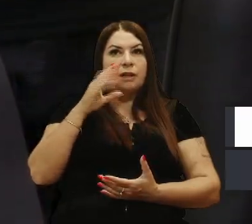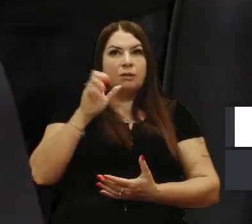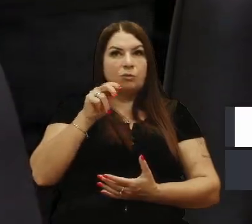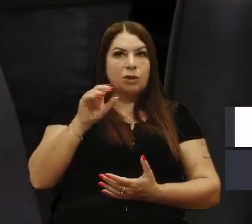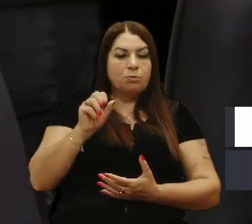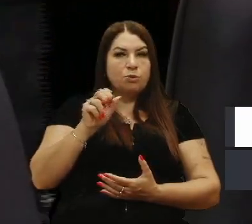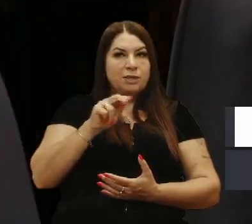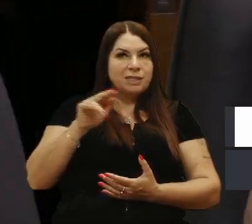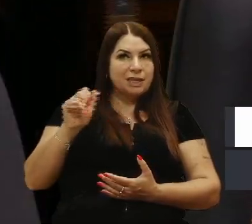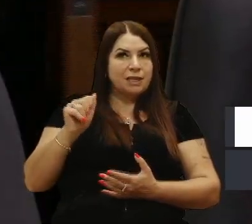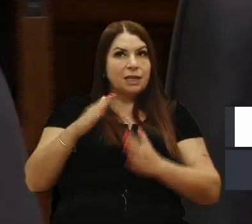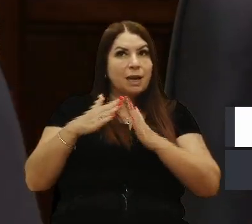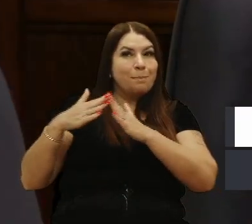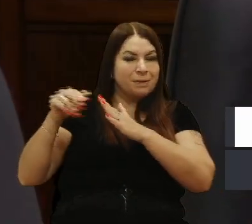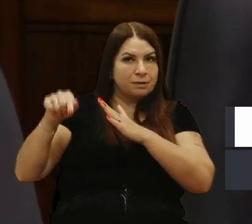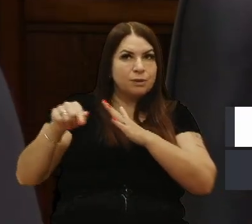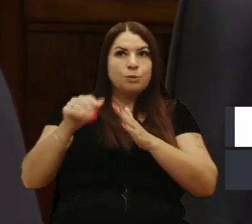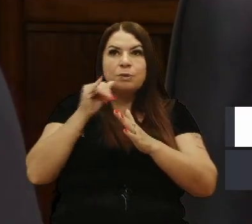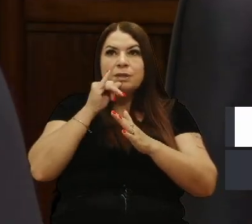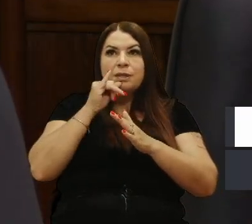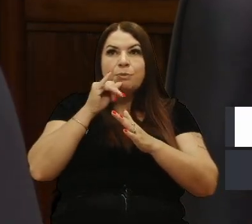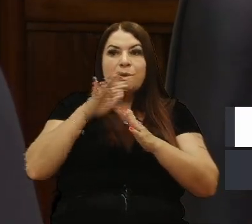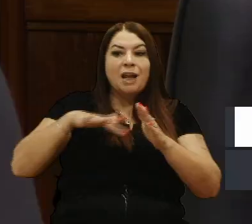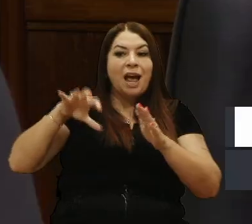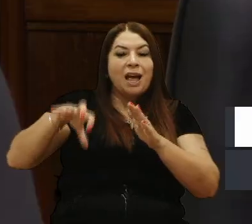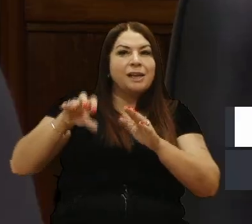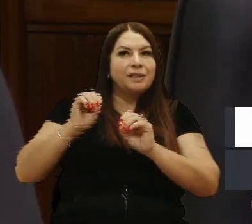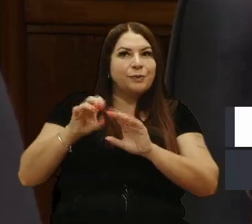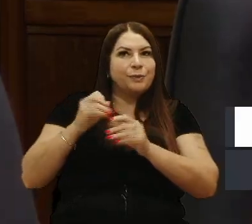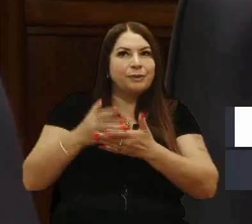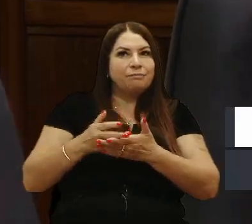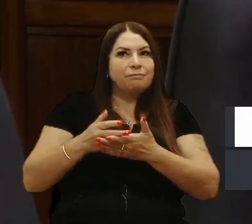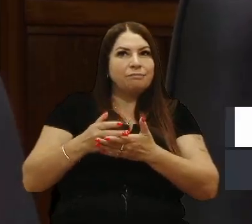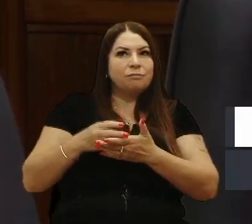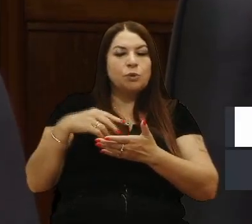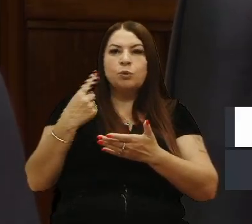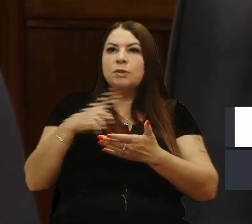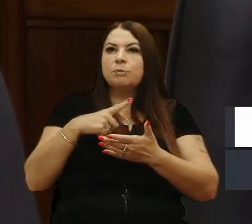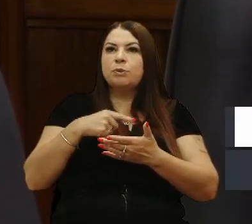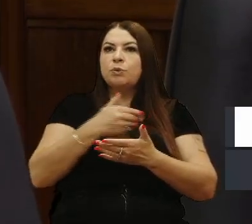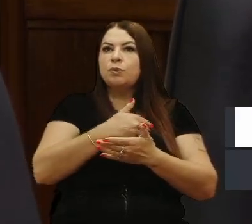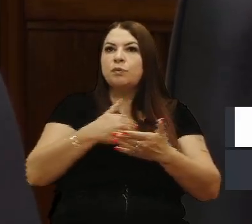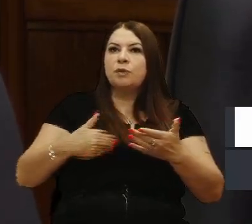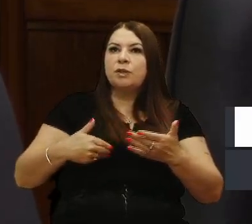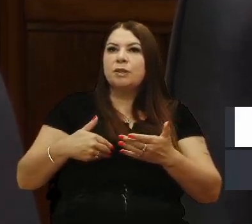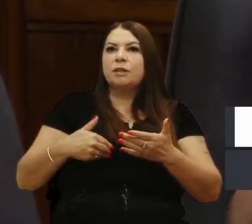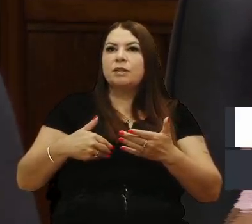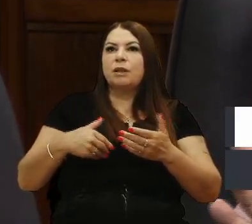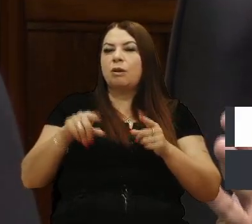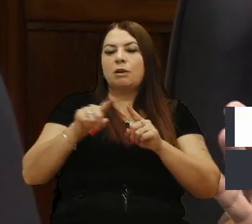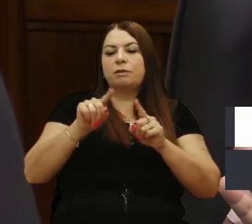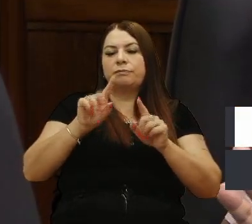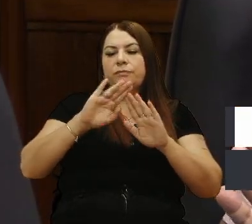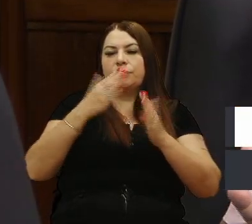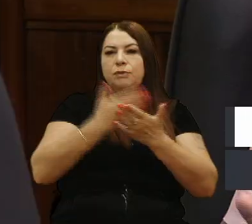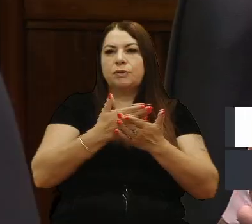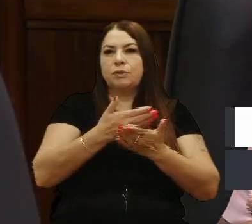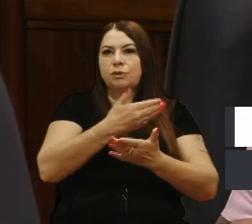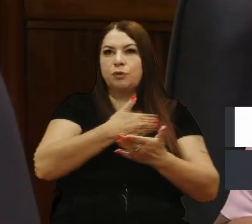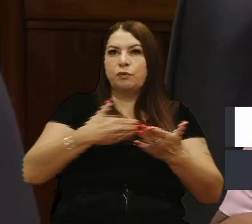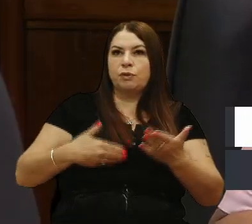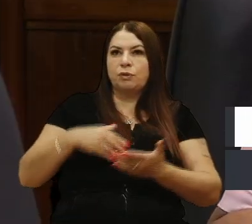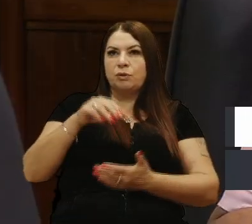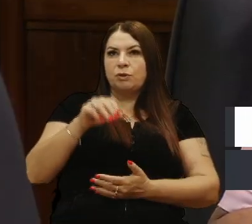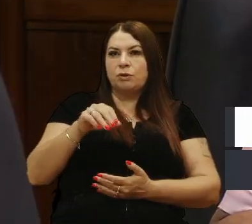né, a área da habitação. Se nós pegarmos na educação, nós temos o governador Roberto Silveira, que é uma escola que está praticamente toda